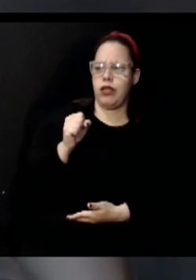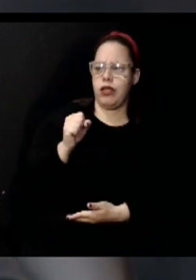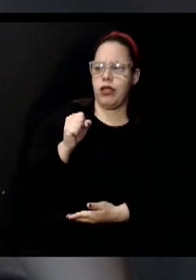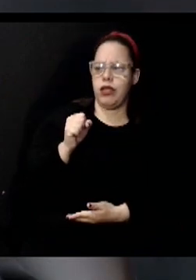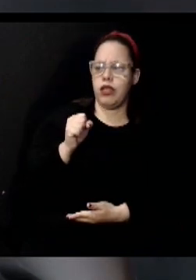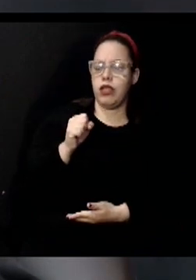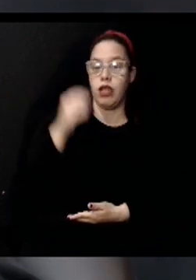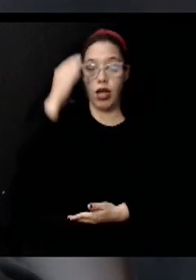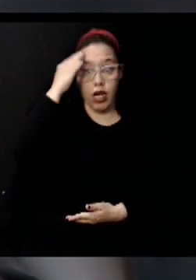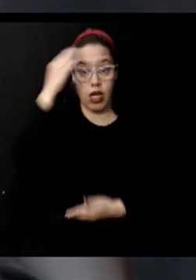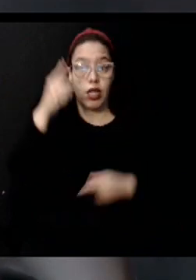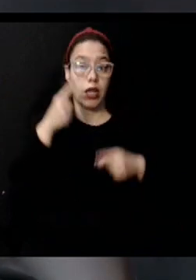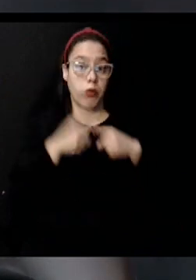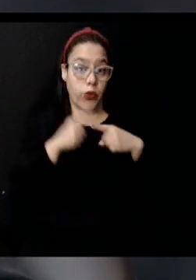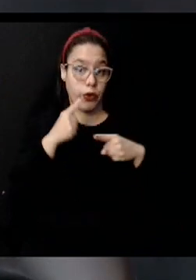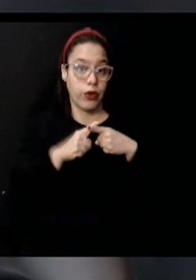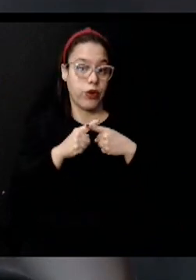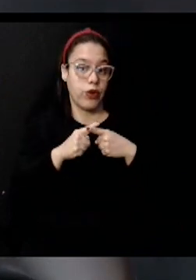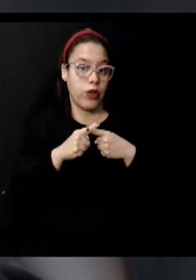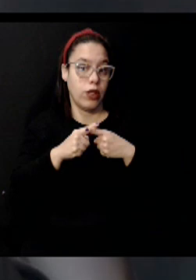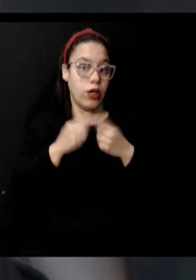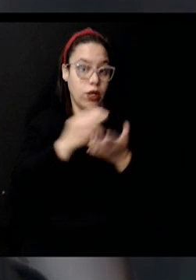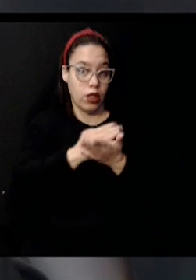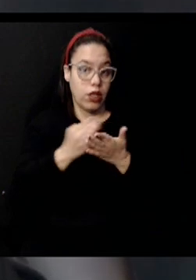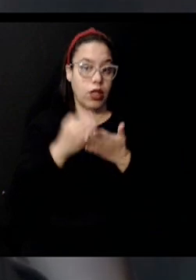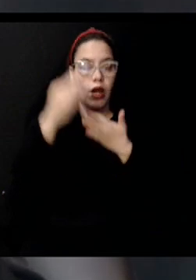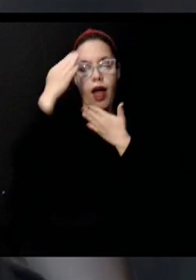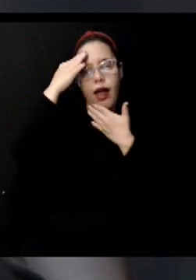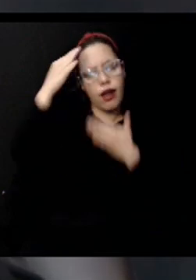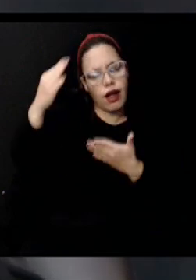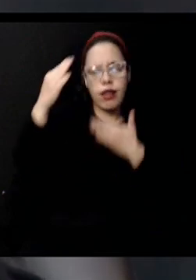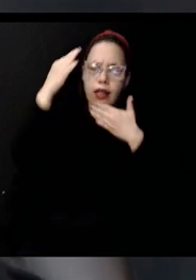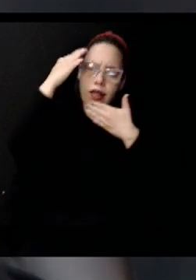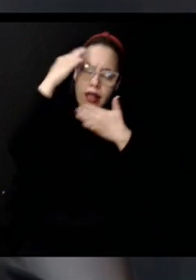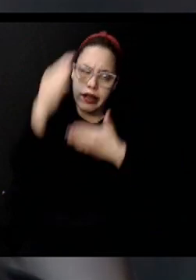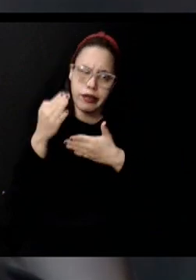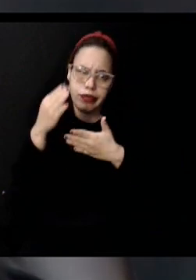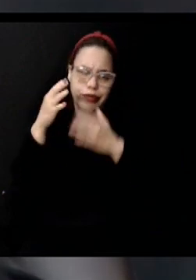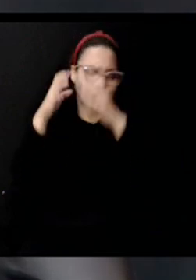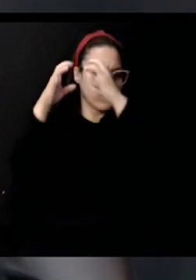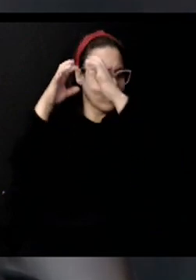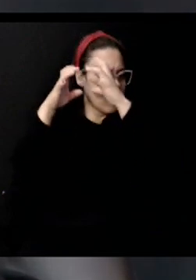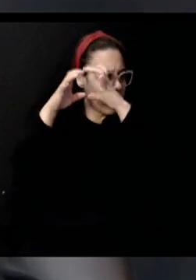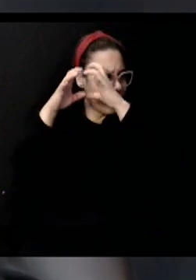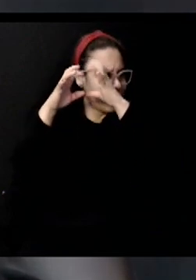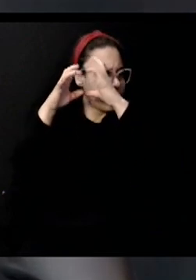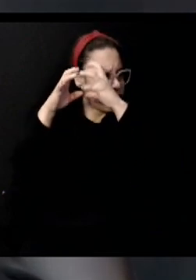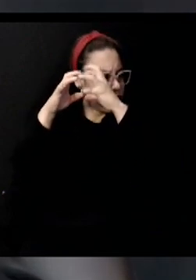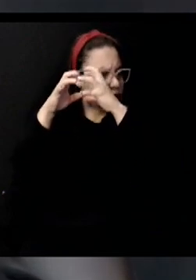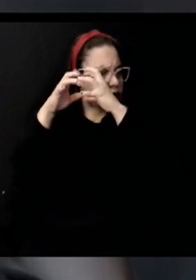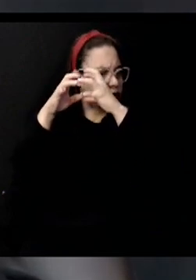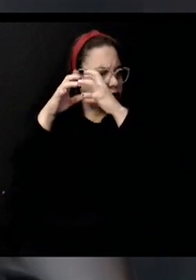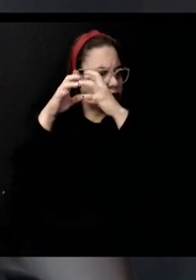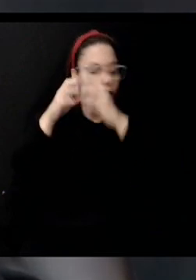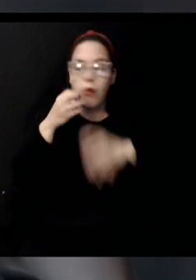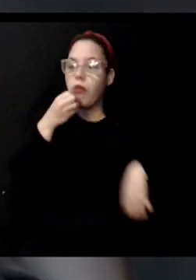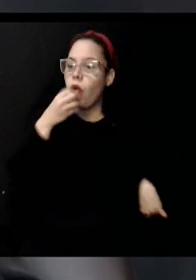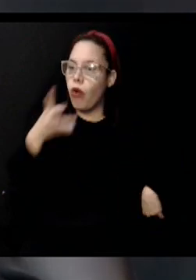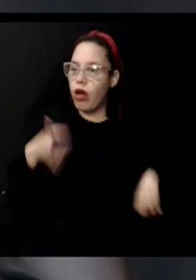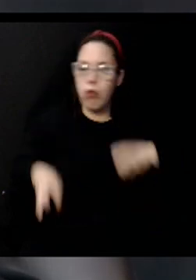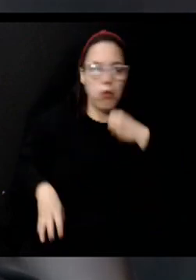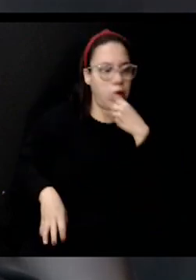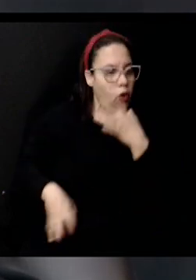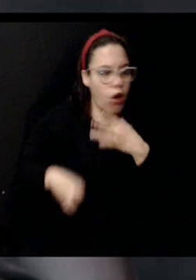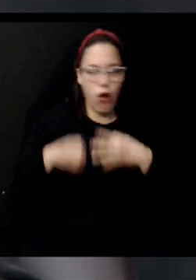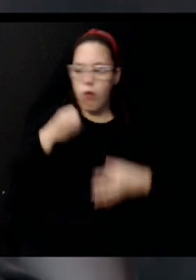quê? Quando a gente começa a agradecer, o cérebro ele começa a ver coisas boas, porque o nosso